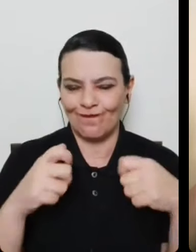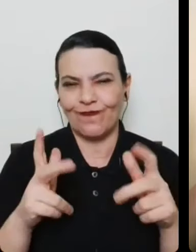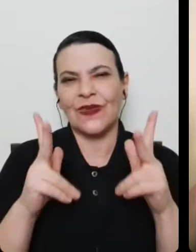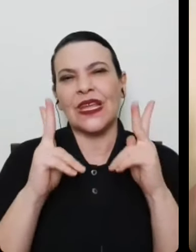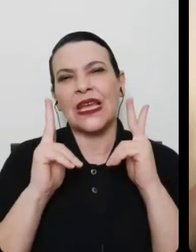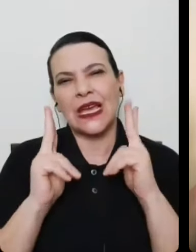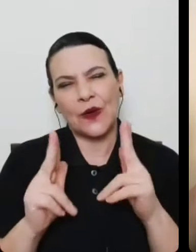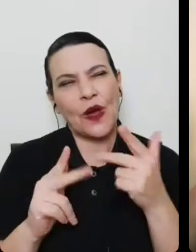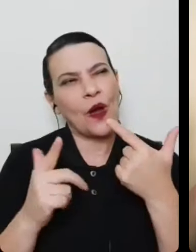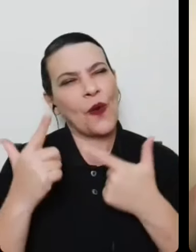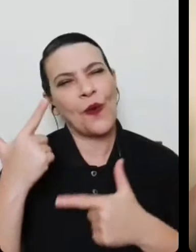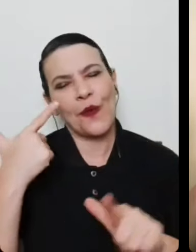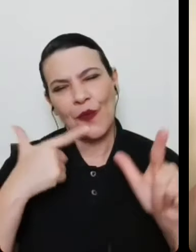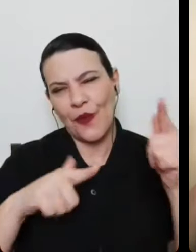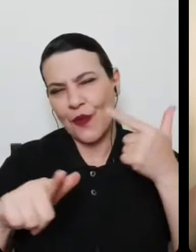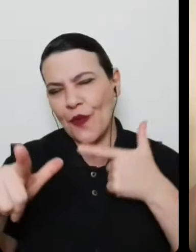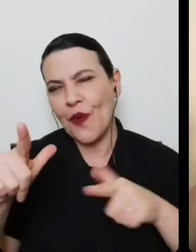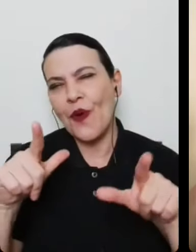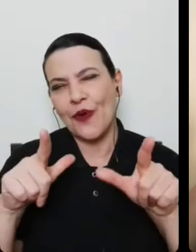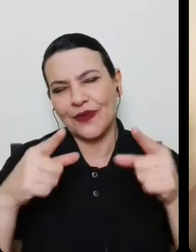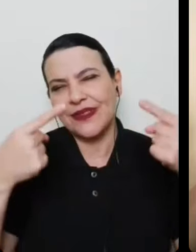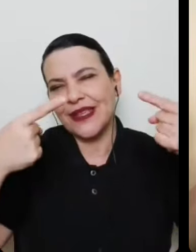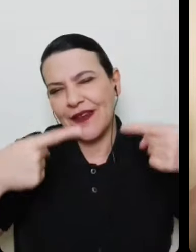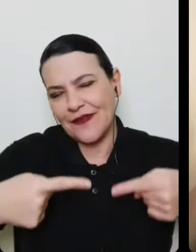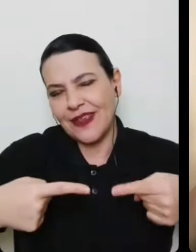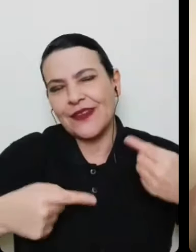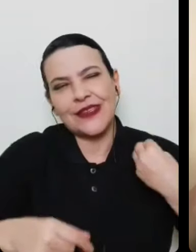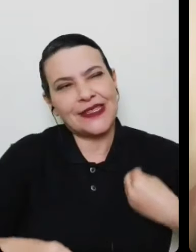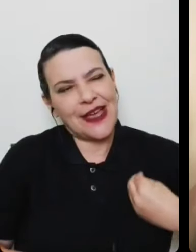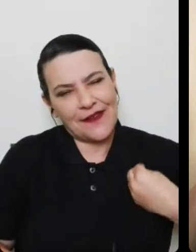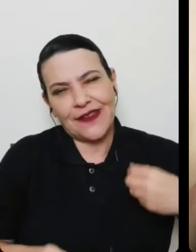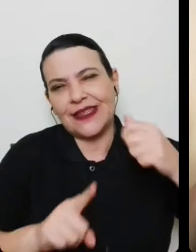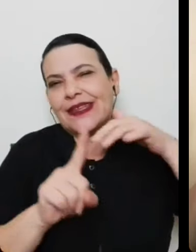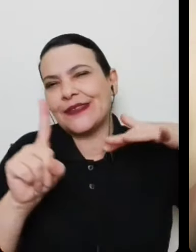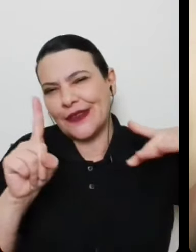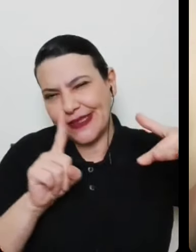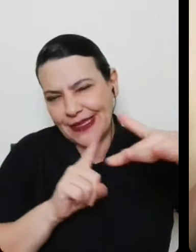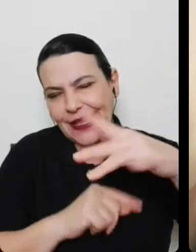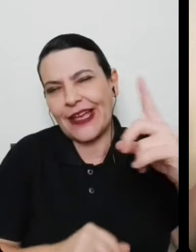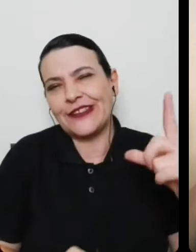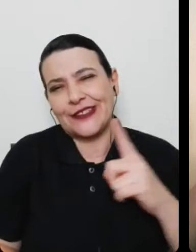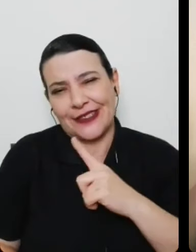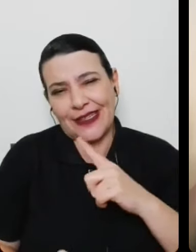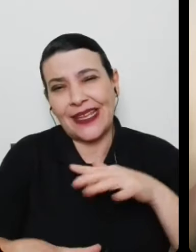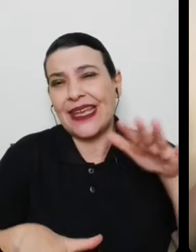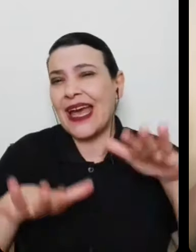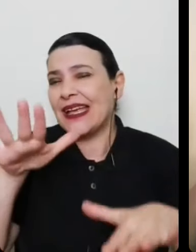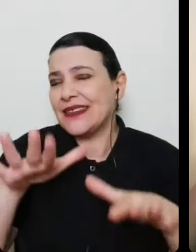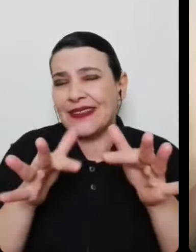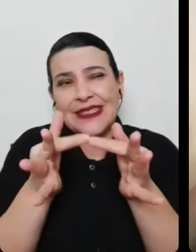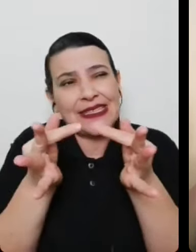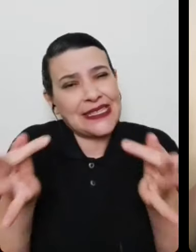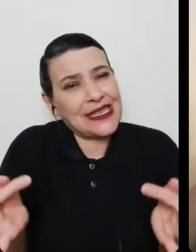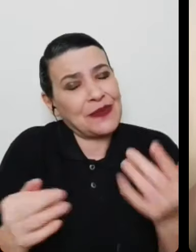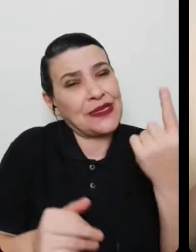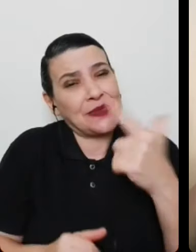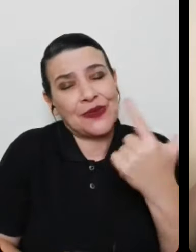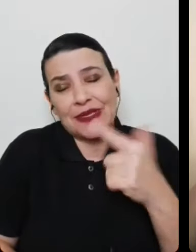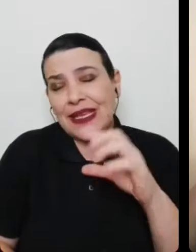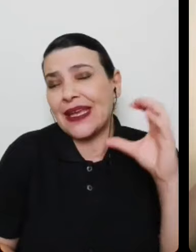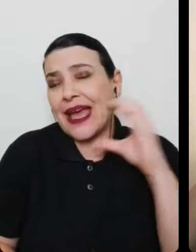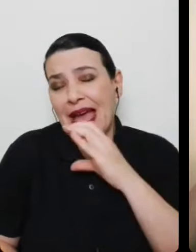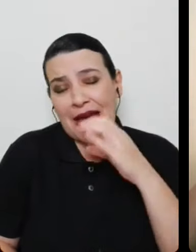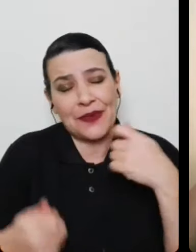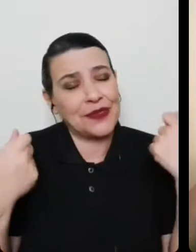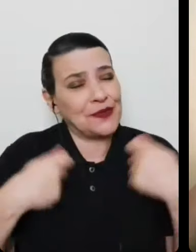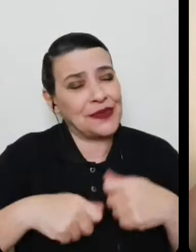e muitas outras questões da nossa vida, do nosso cotidiano, da nossa sociedade, que não são simples, mas são urgentes e a gente